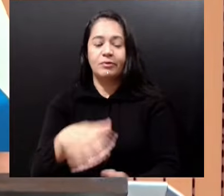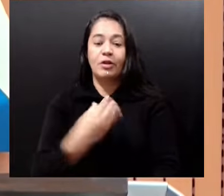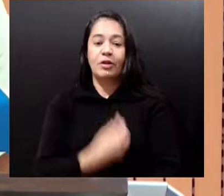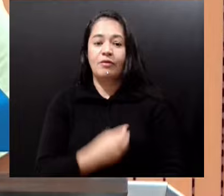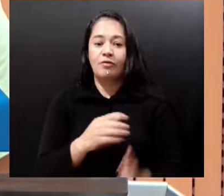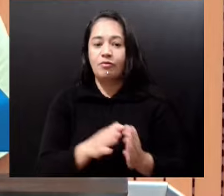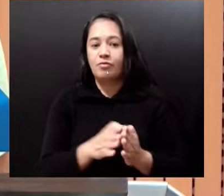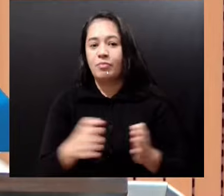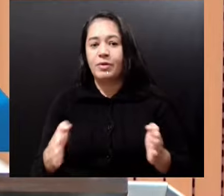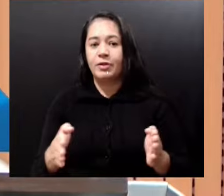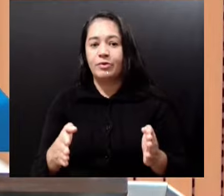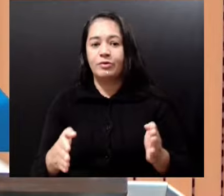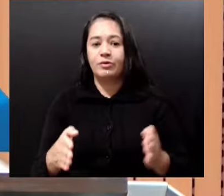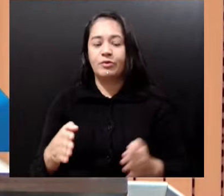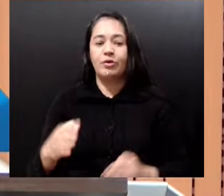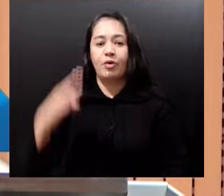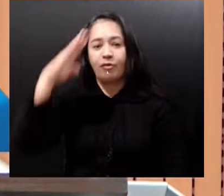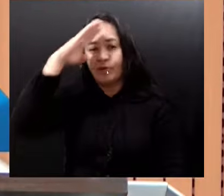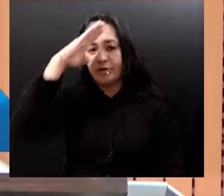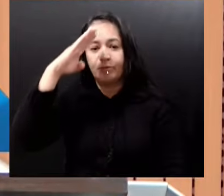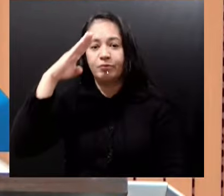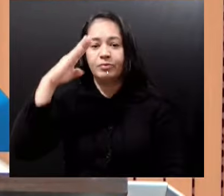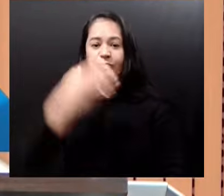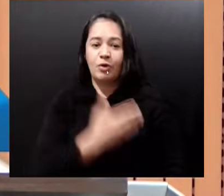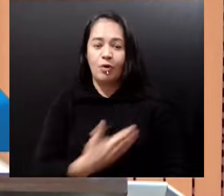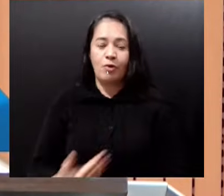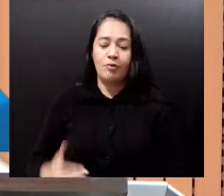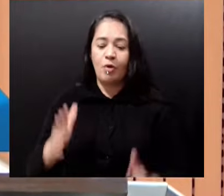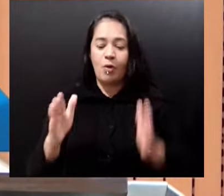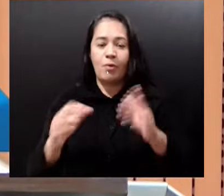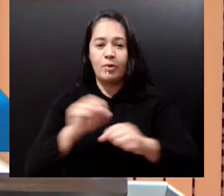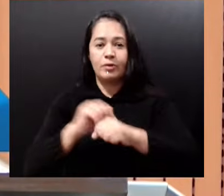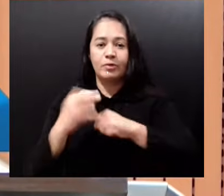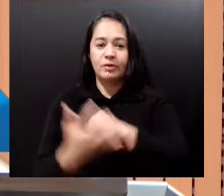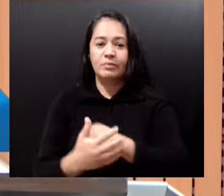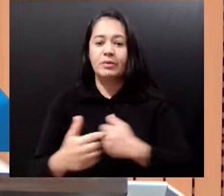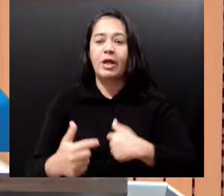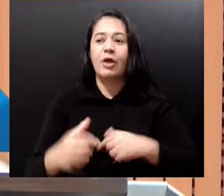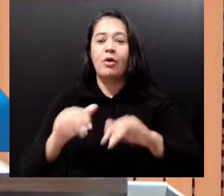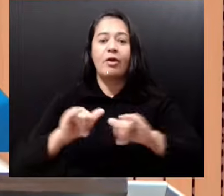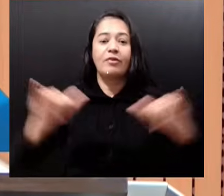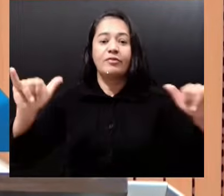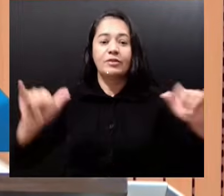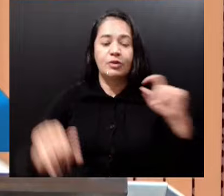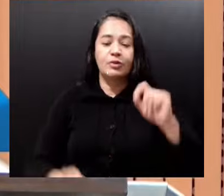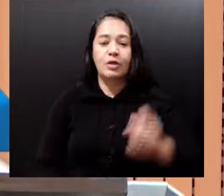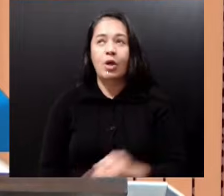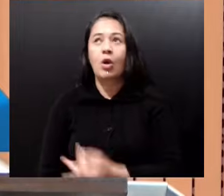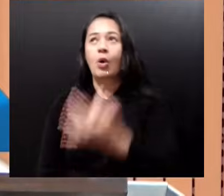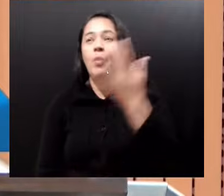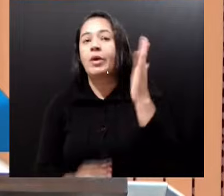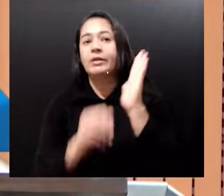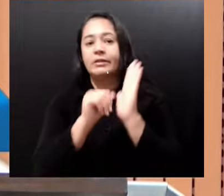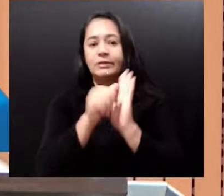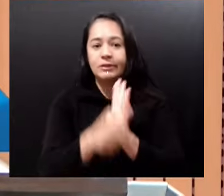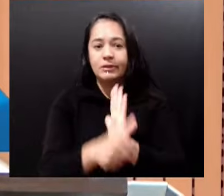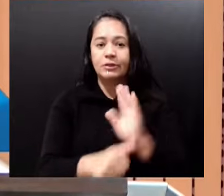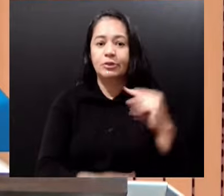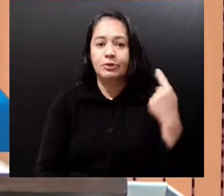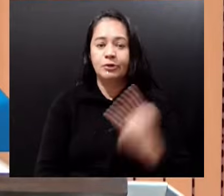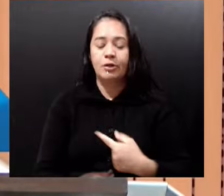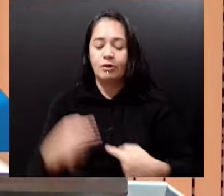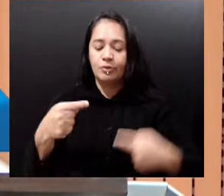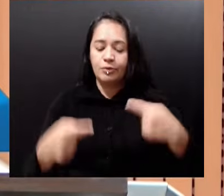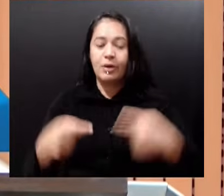Bolsonaro, que viveu o período da pandemia. Eu quero lembrar aqui quantas vezes nós discutimos aqui,